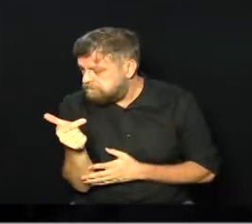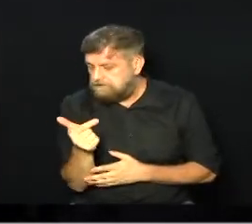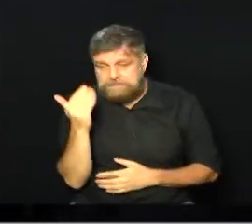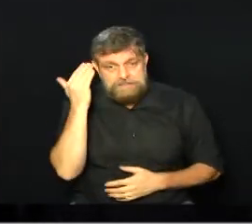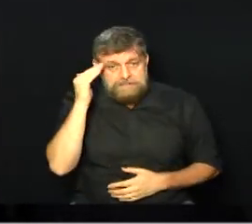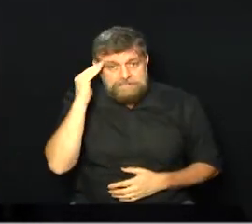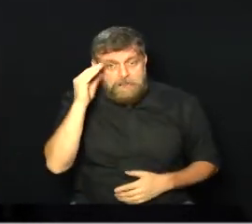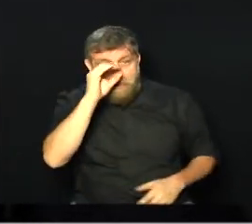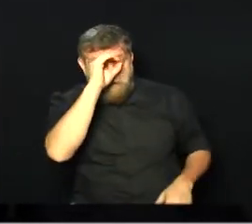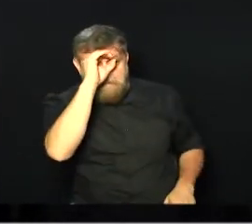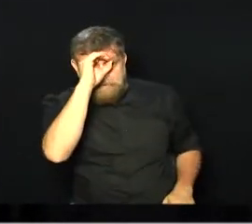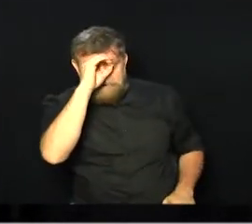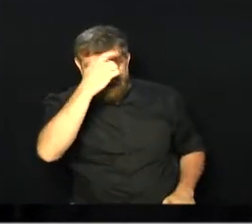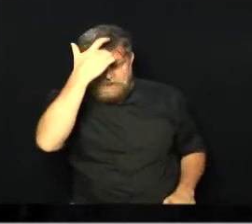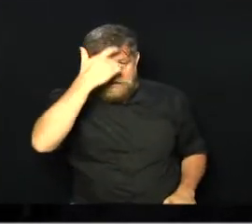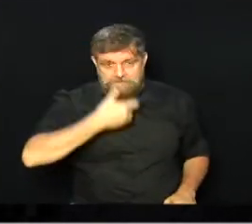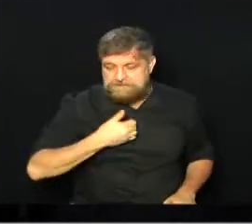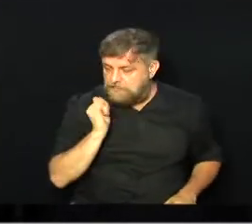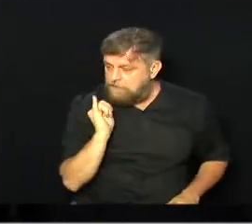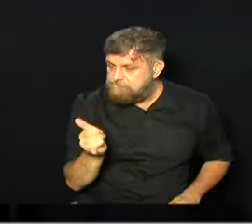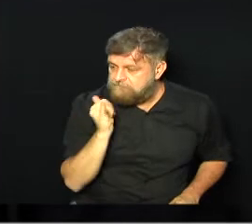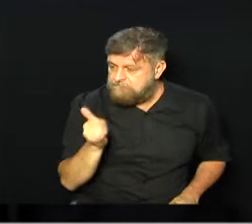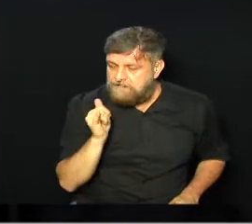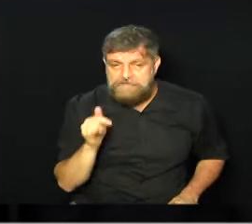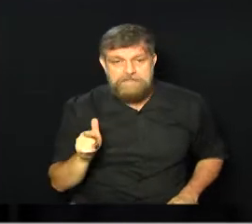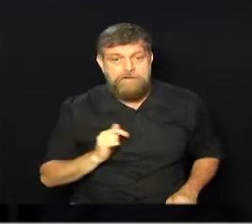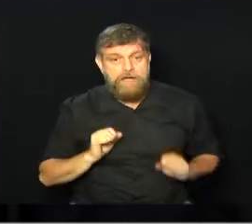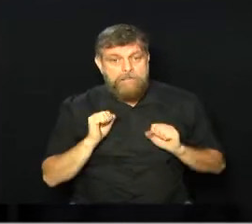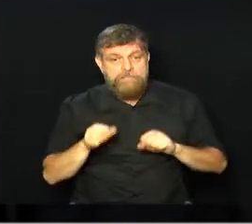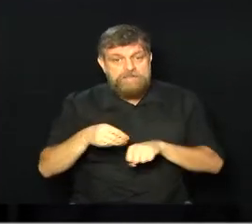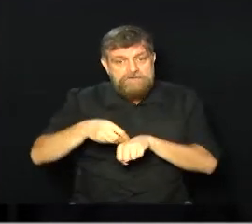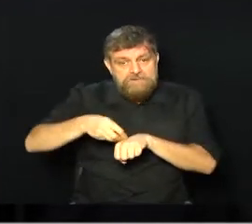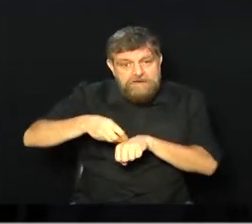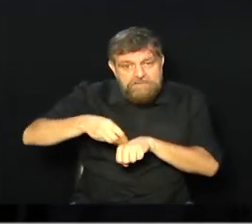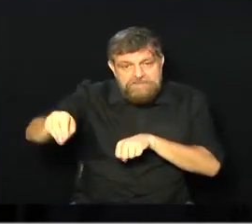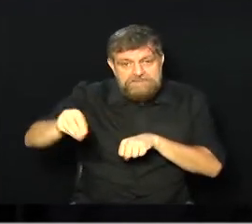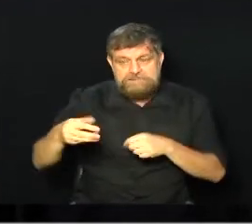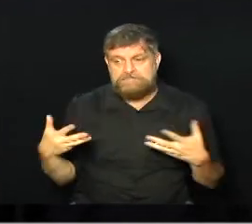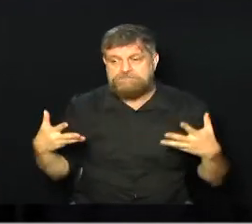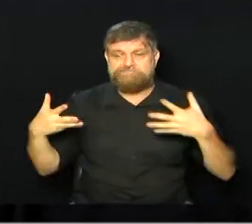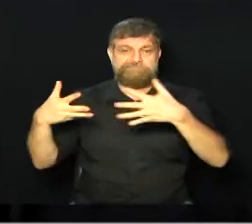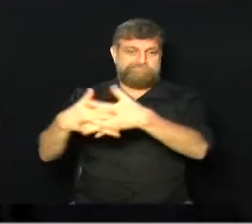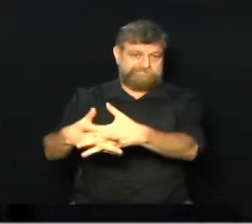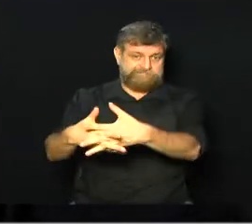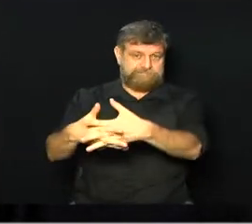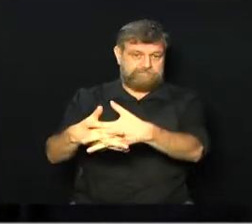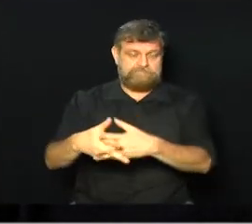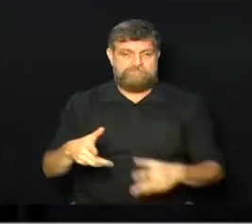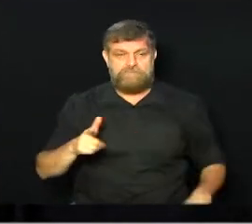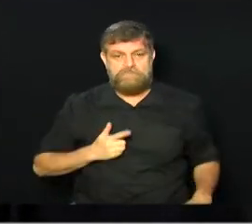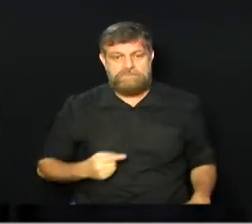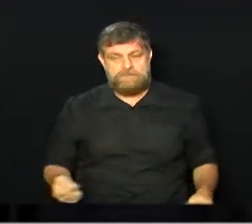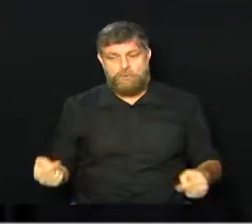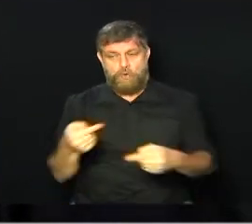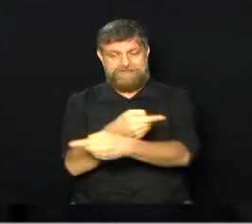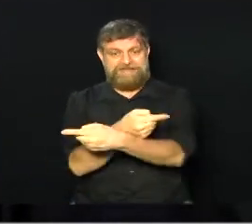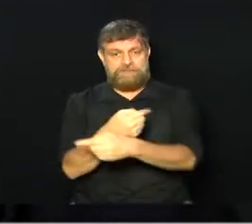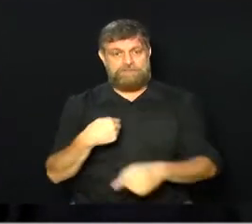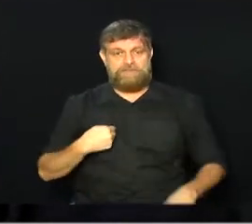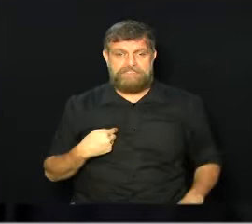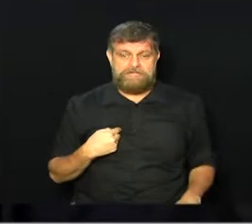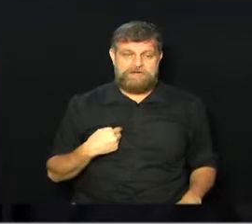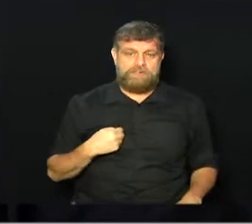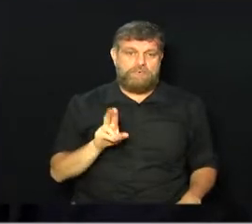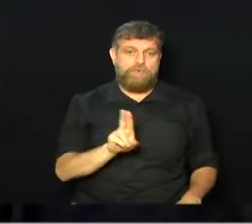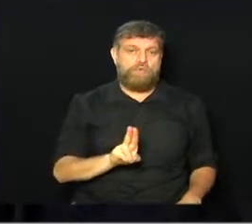entender o que você está falando, às vezes você passa uma informação totalmente errada. Então, eu prefiro